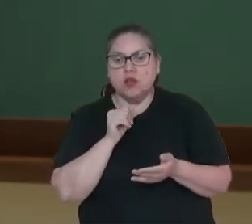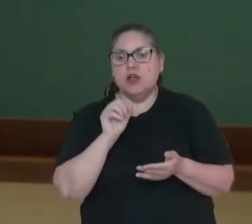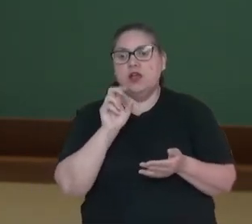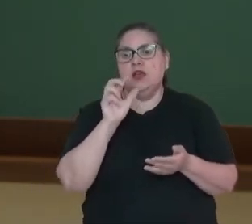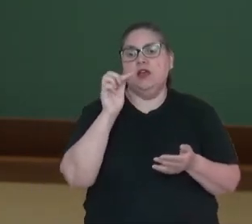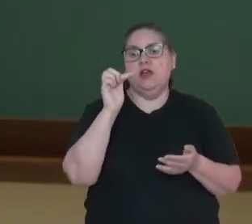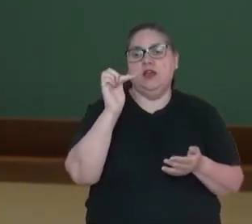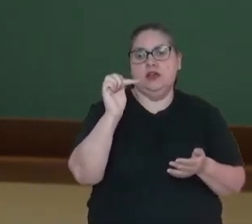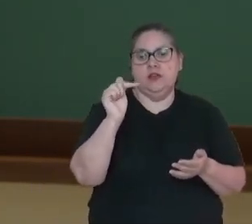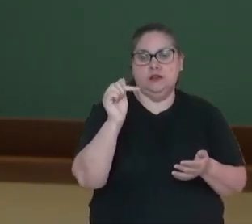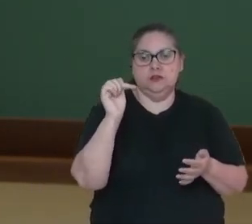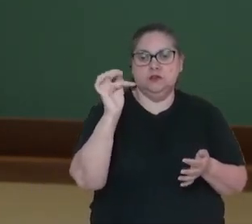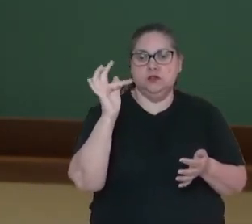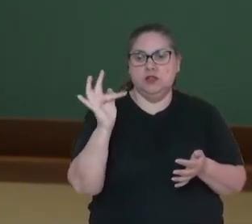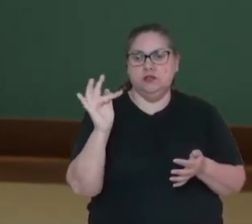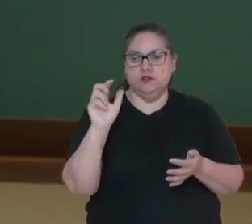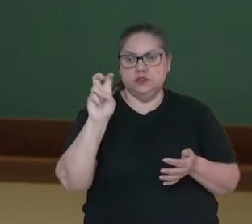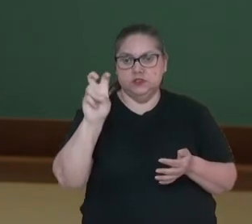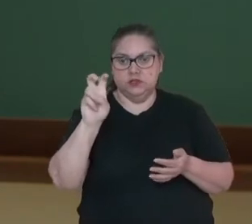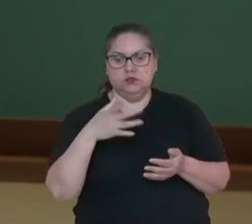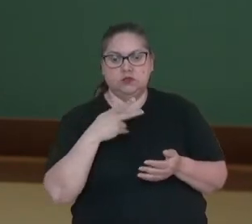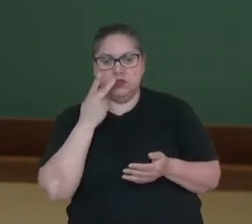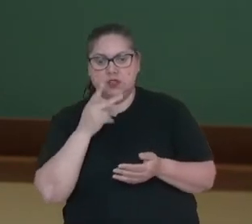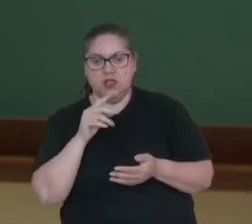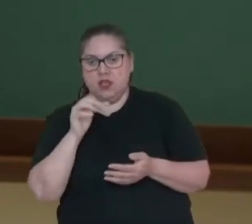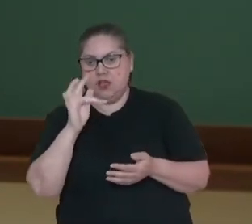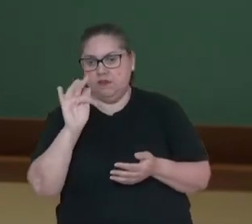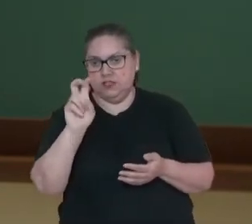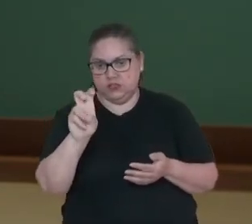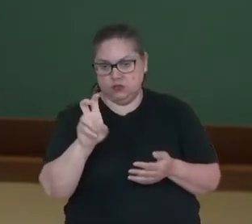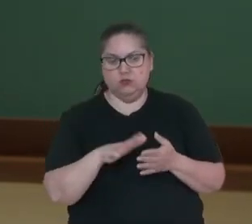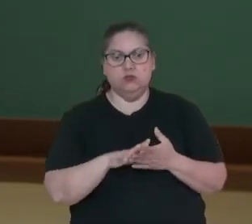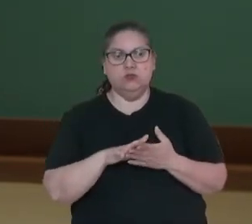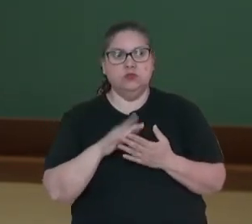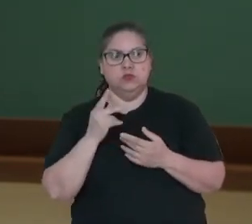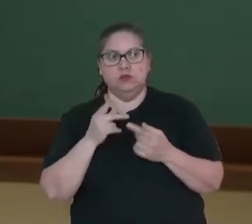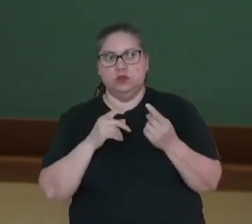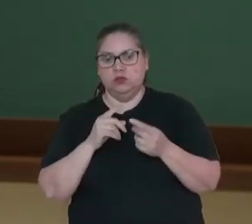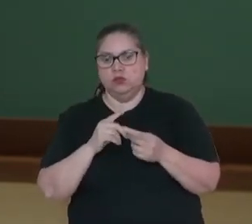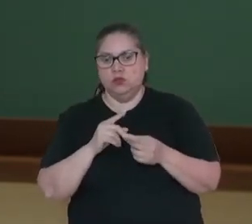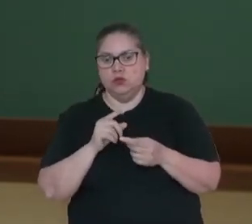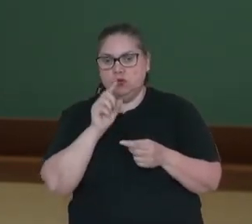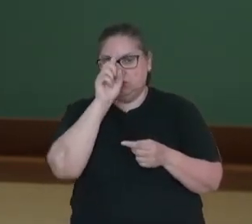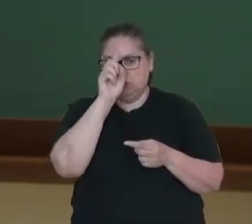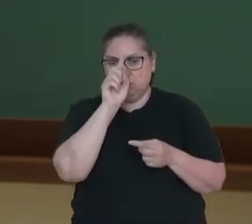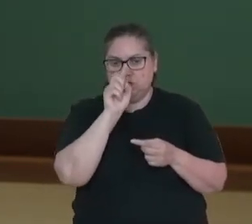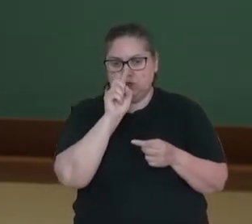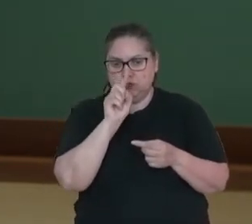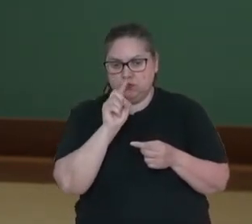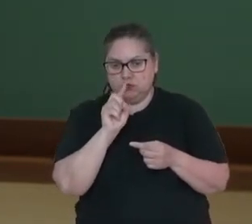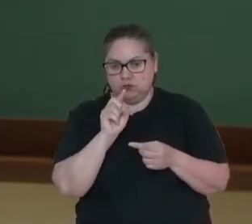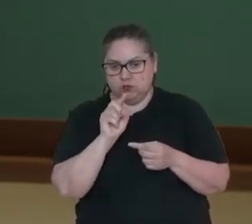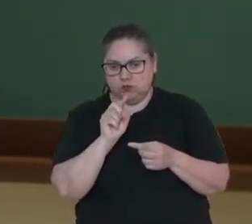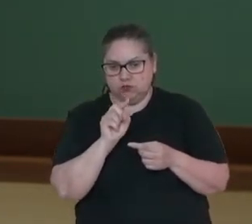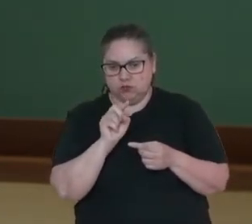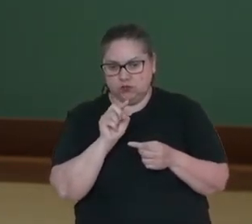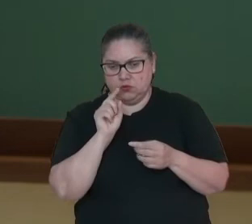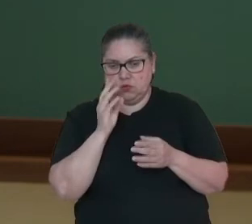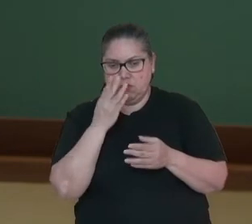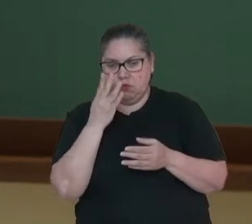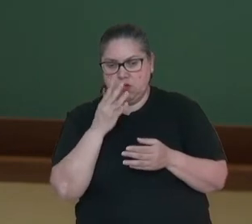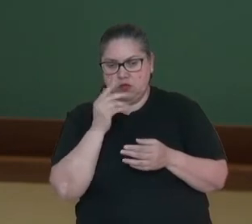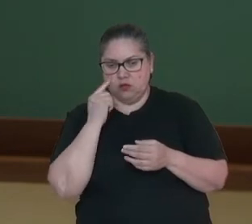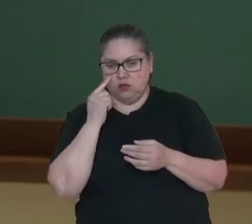F5. Se foi o seu adversário que falou F5, você vai na grelha, no